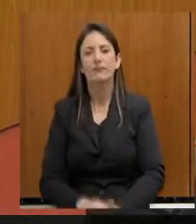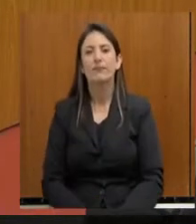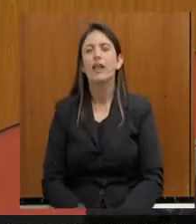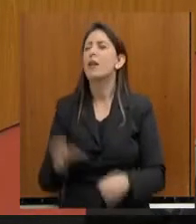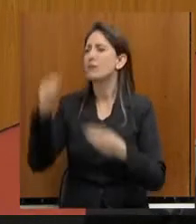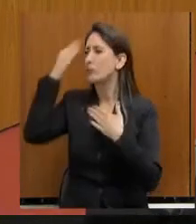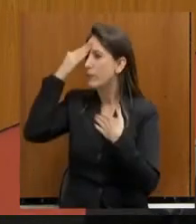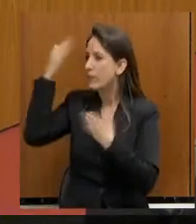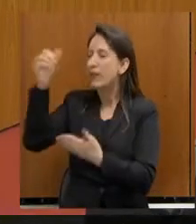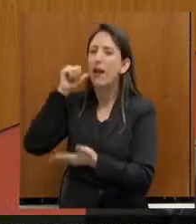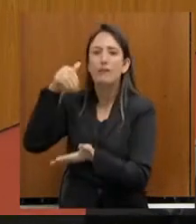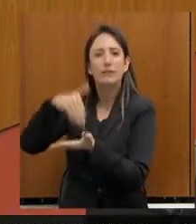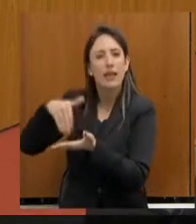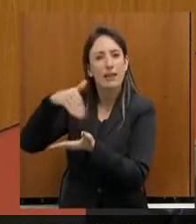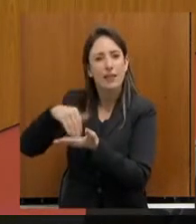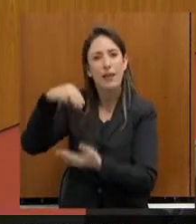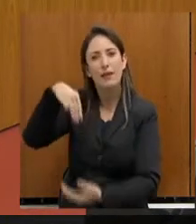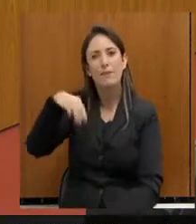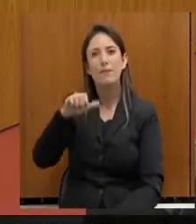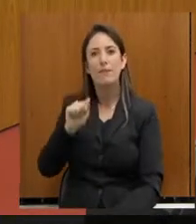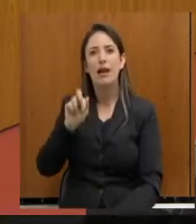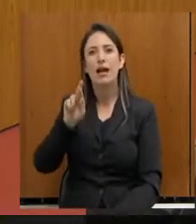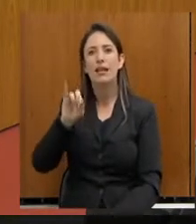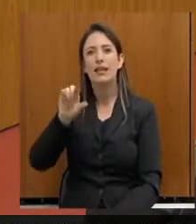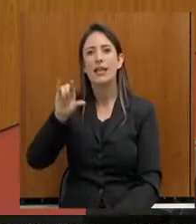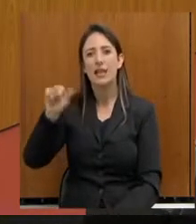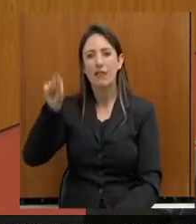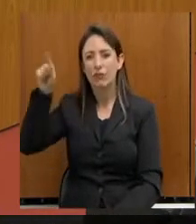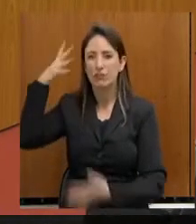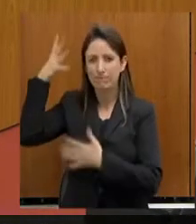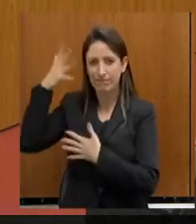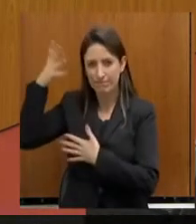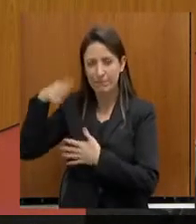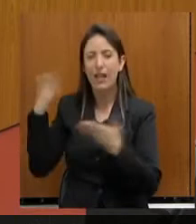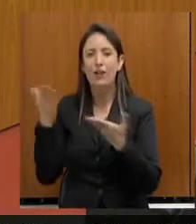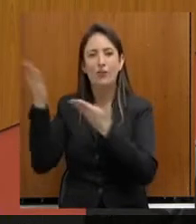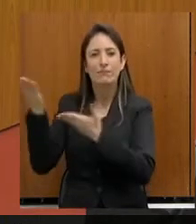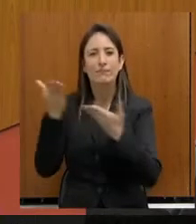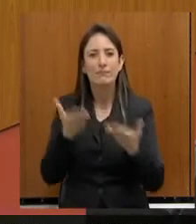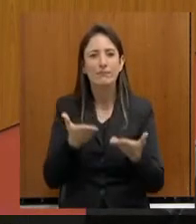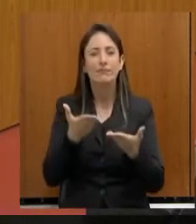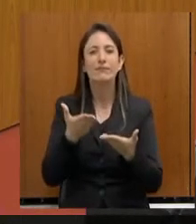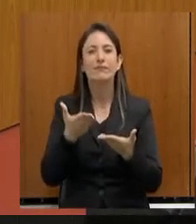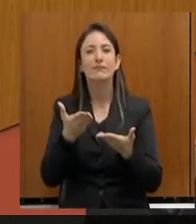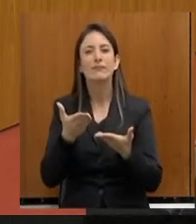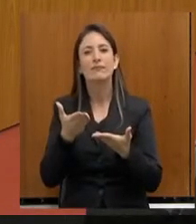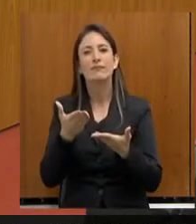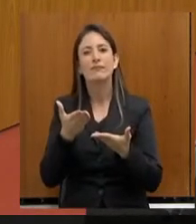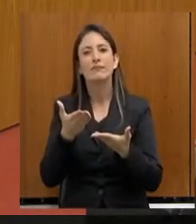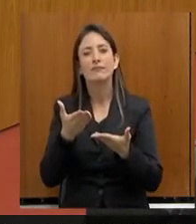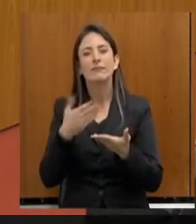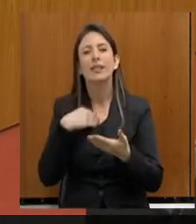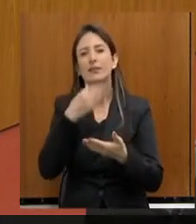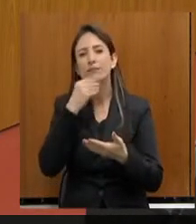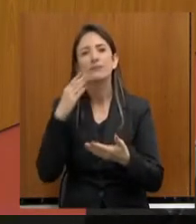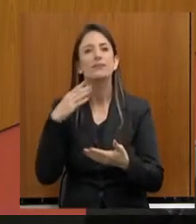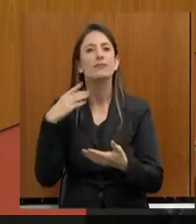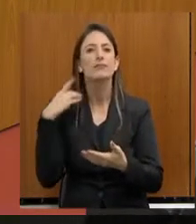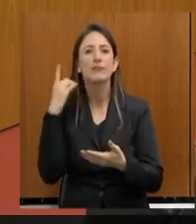secretária Marília pelas contribuições eu passo a palavra que o nosso e nos ilustre colega